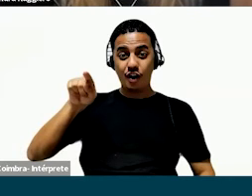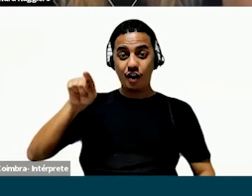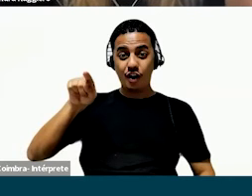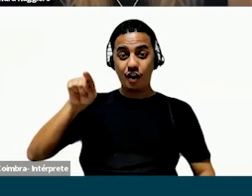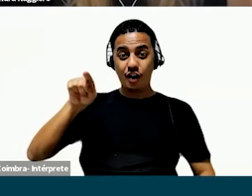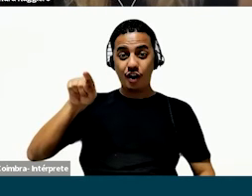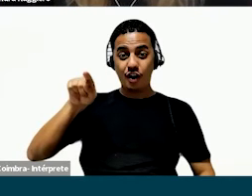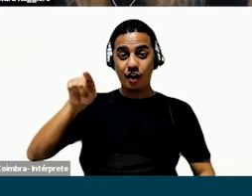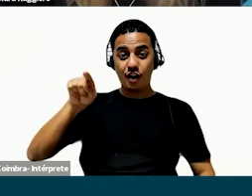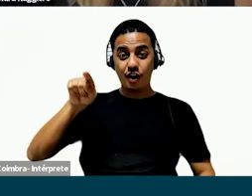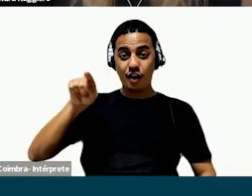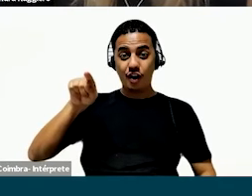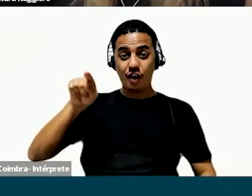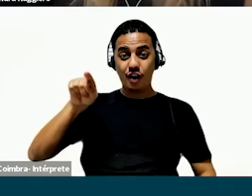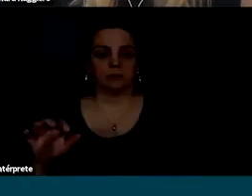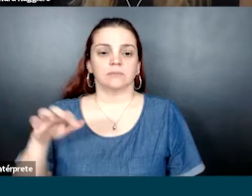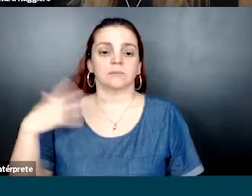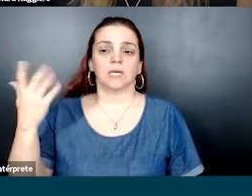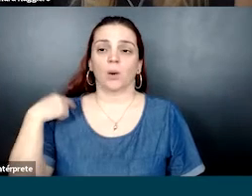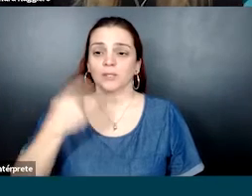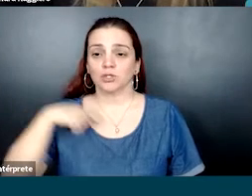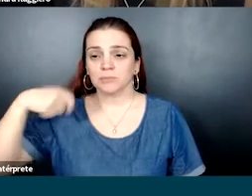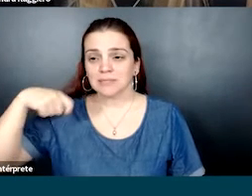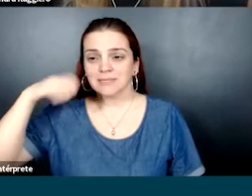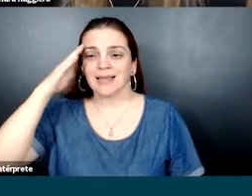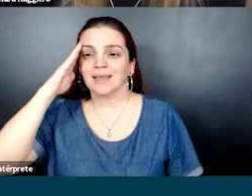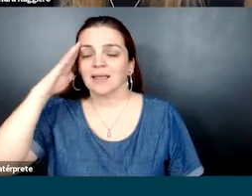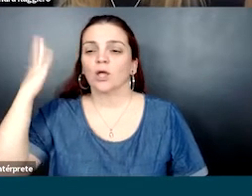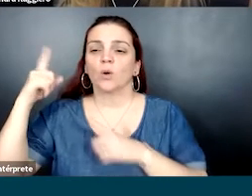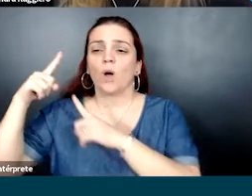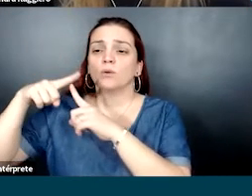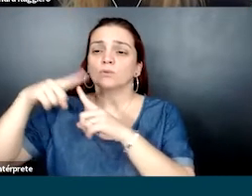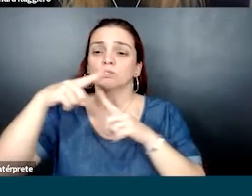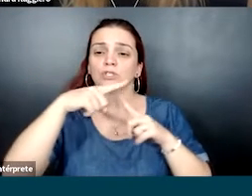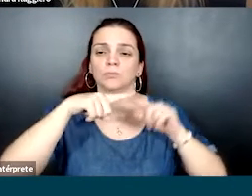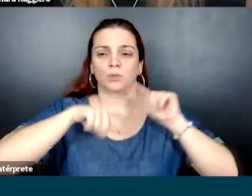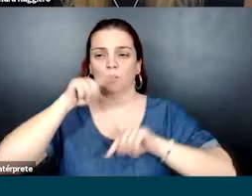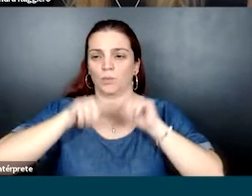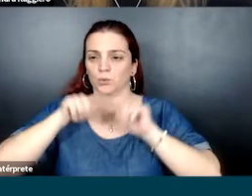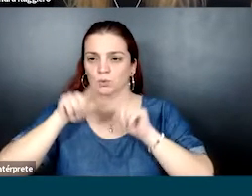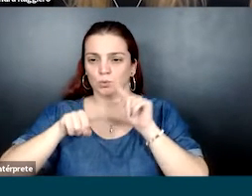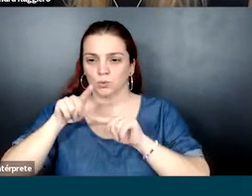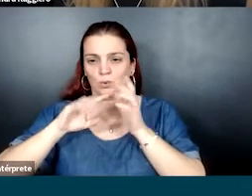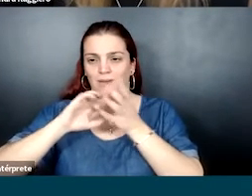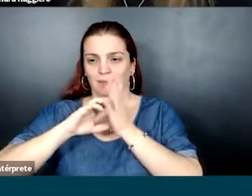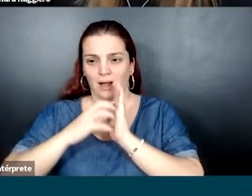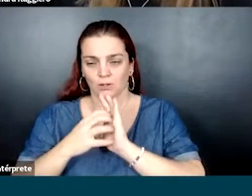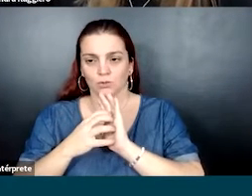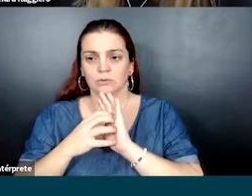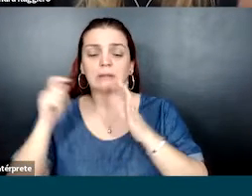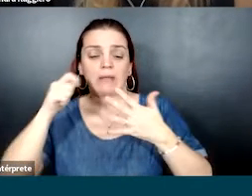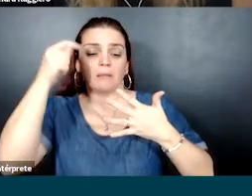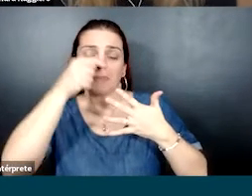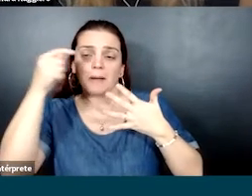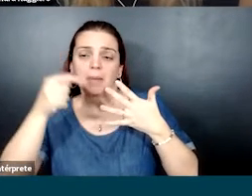das entregas incrementais e entender, a gente precisa entender os tipos de produtos de dados